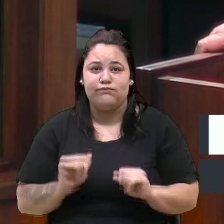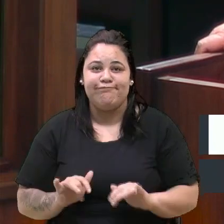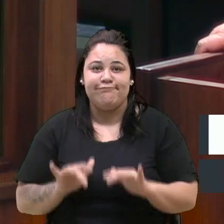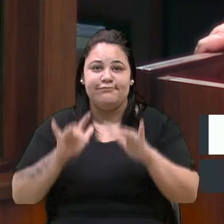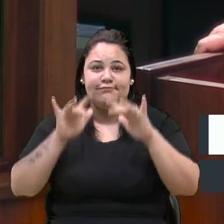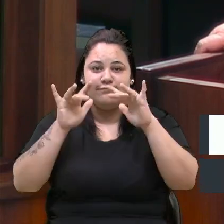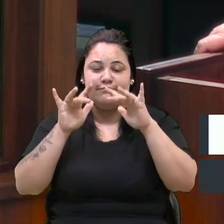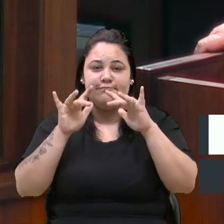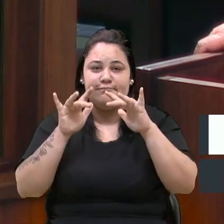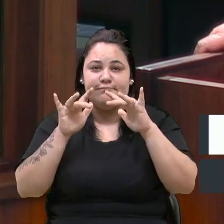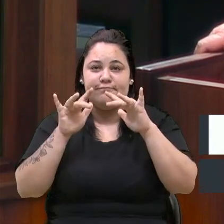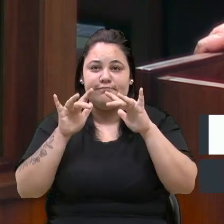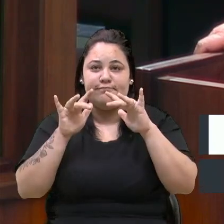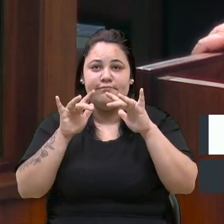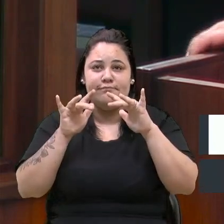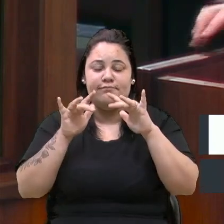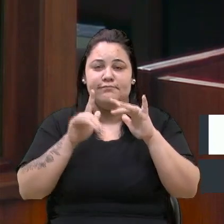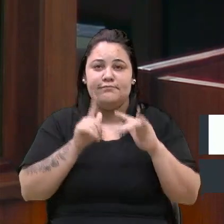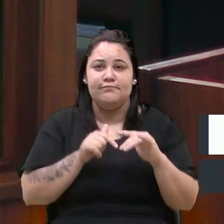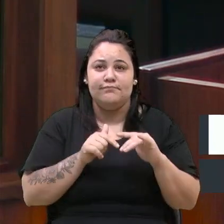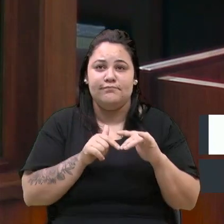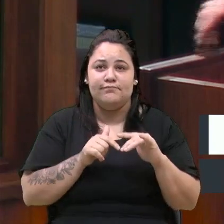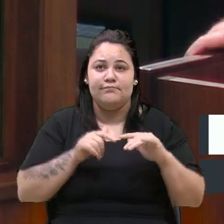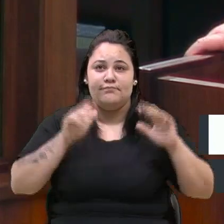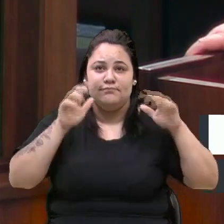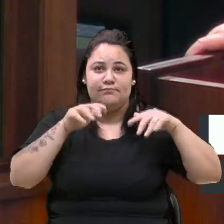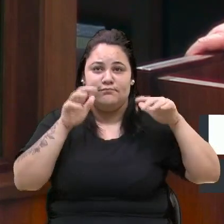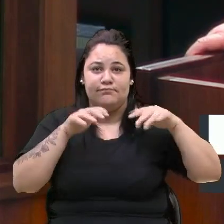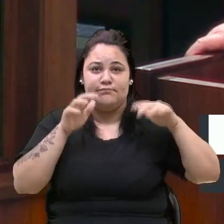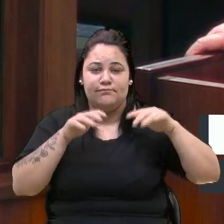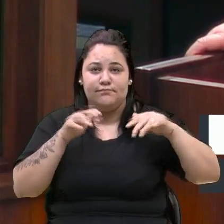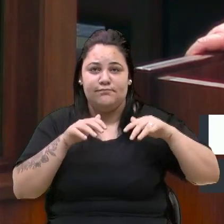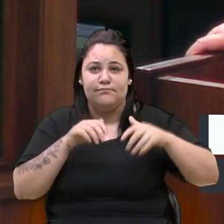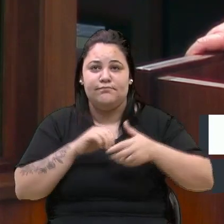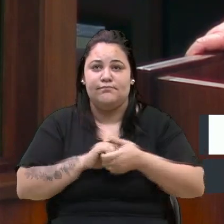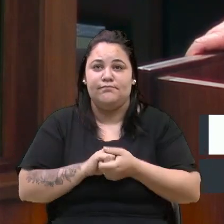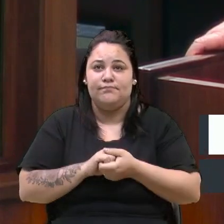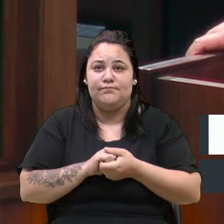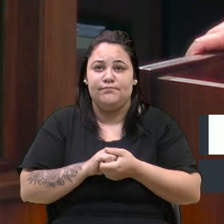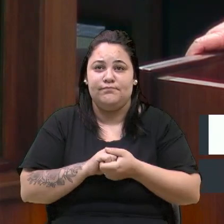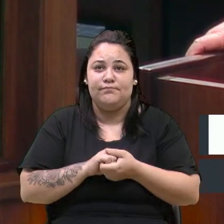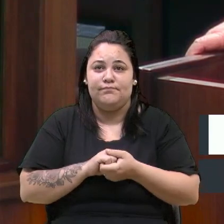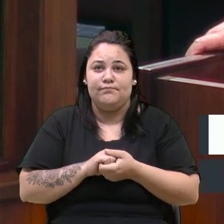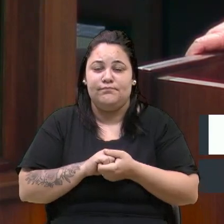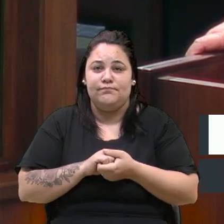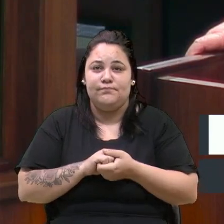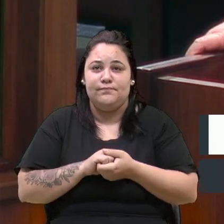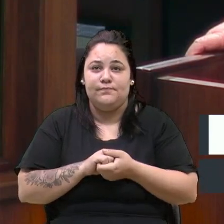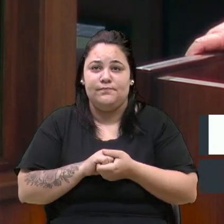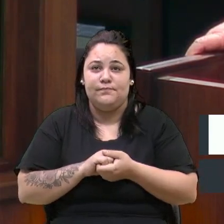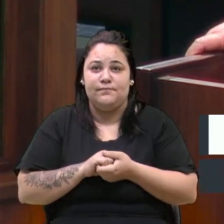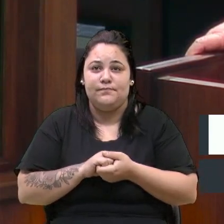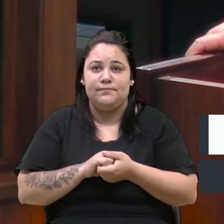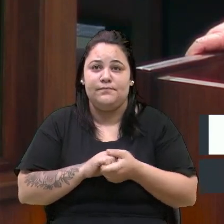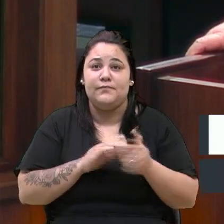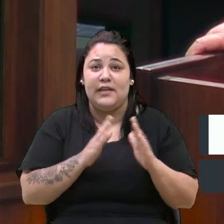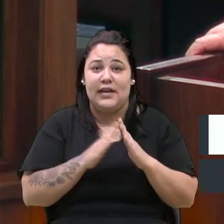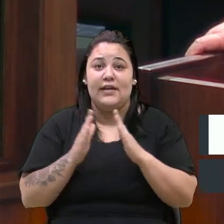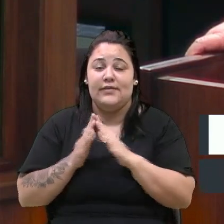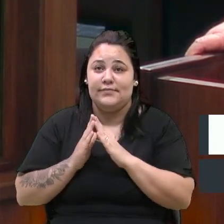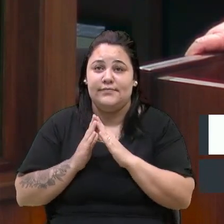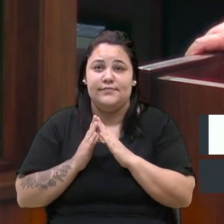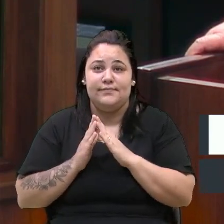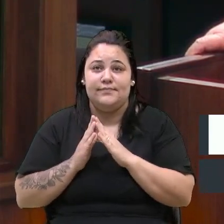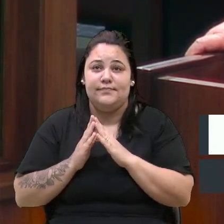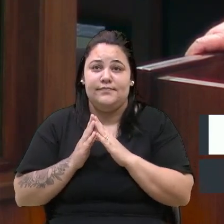há pouco, não nessa chuva, na chuva anterior, o vizinho tirou ela da casa dela pela janela.